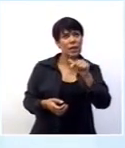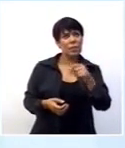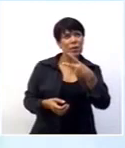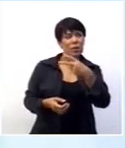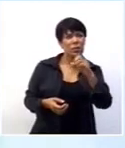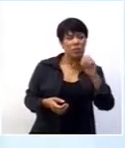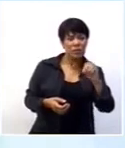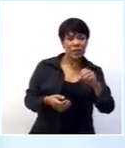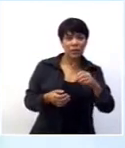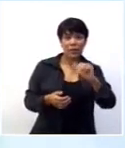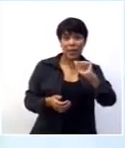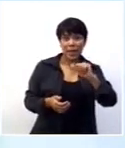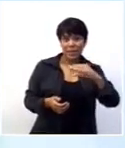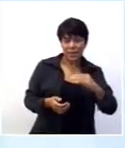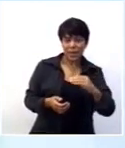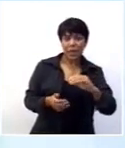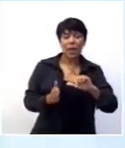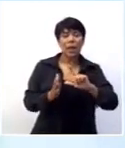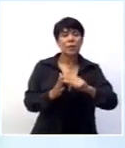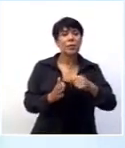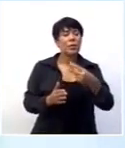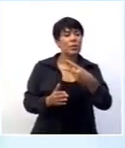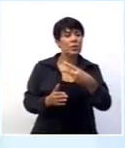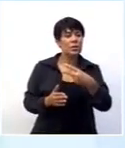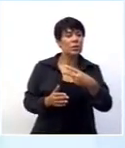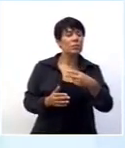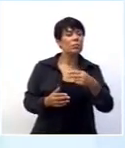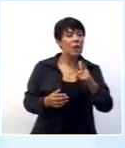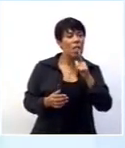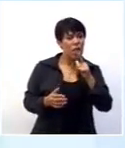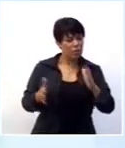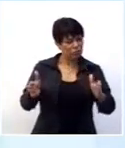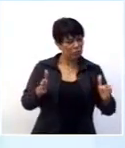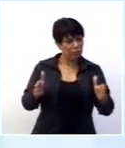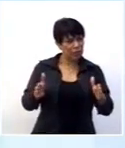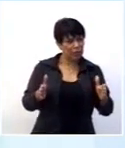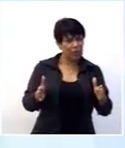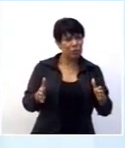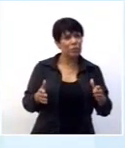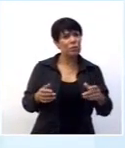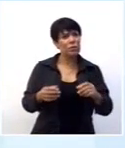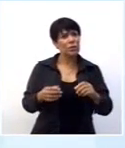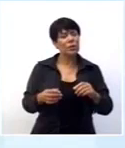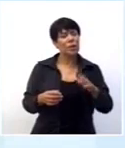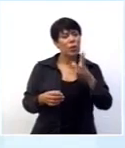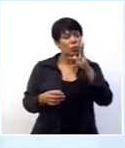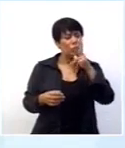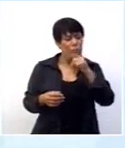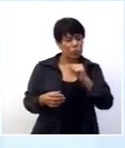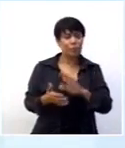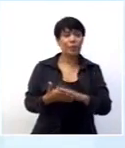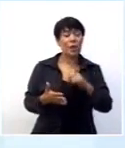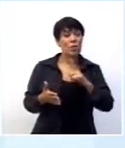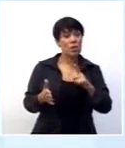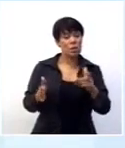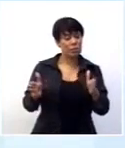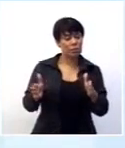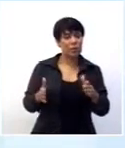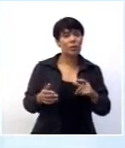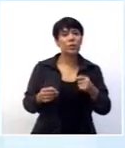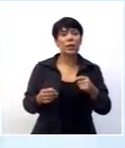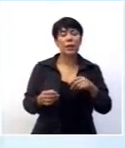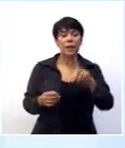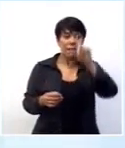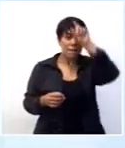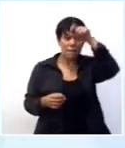a 2.300 a.C., é bastante tempo, tá? Durante um longo período o